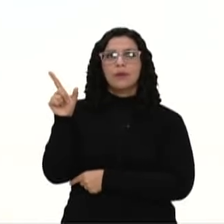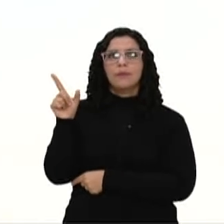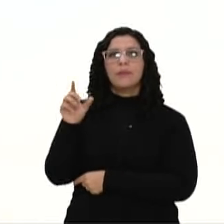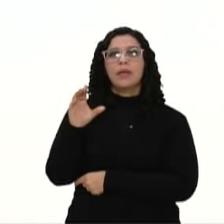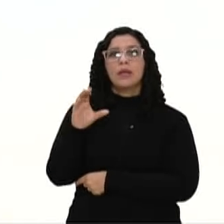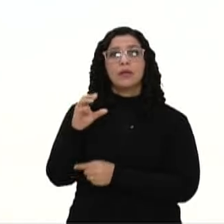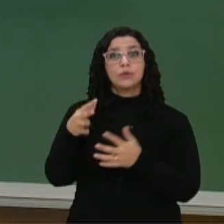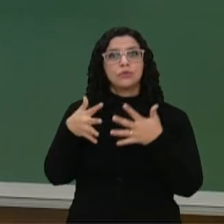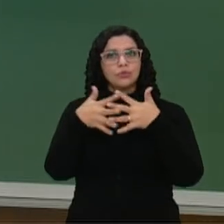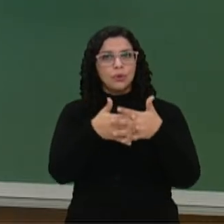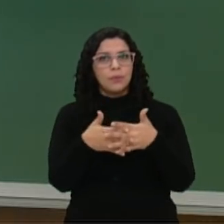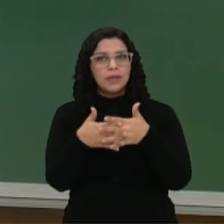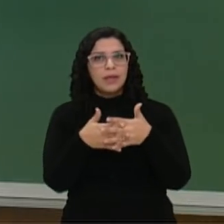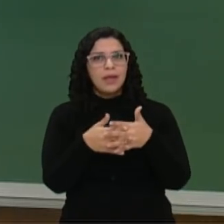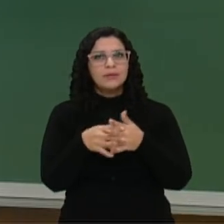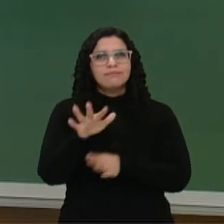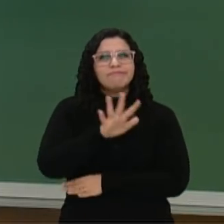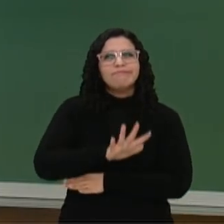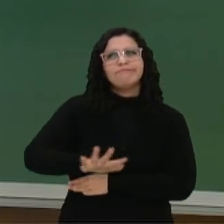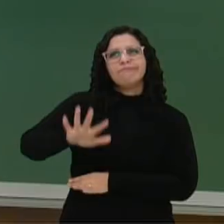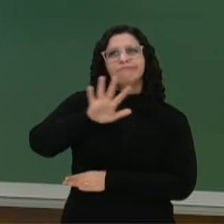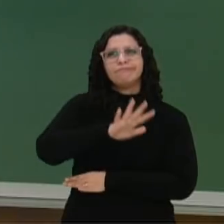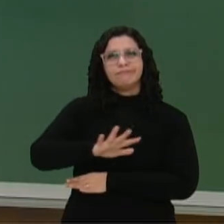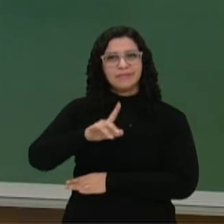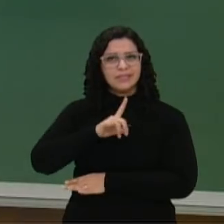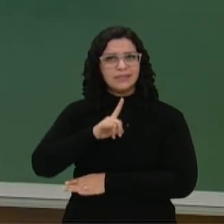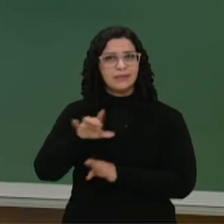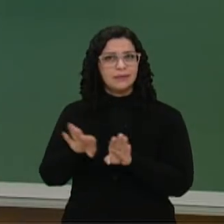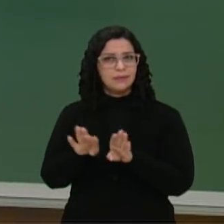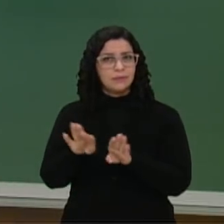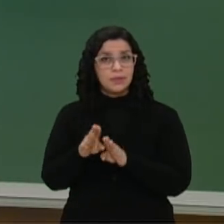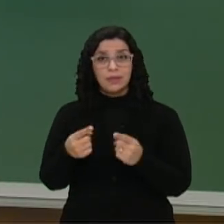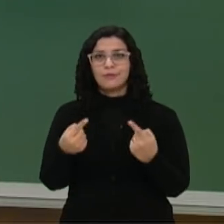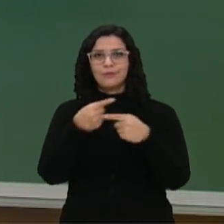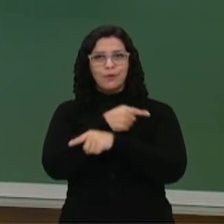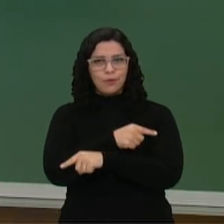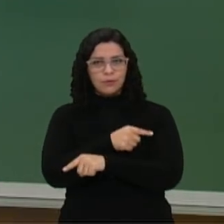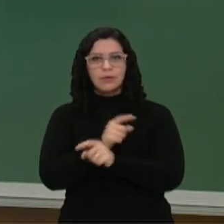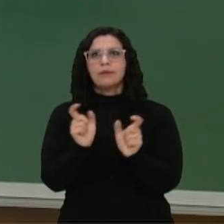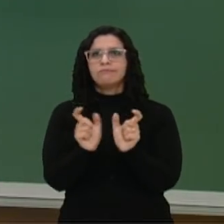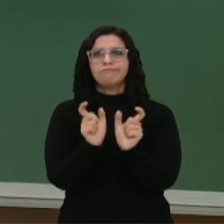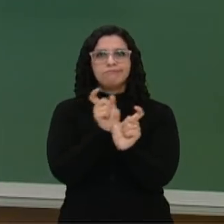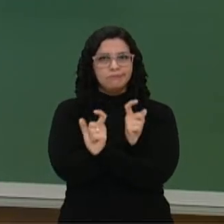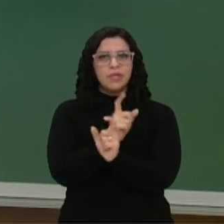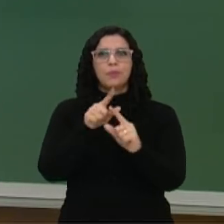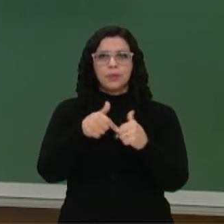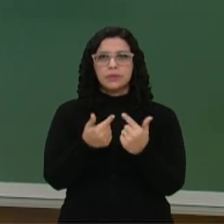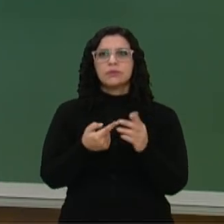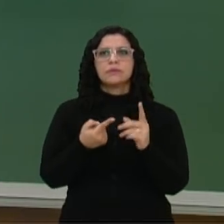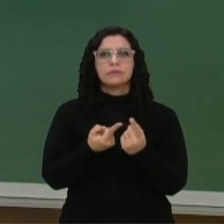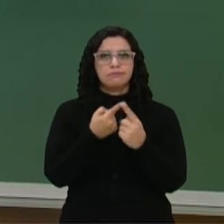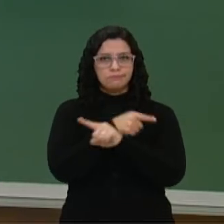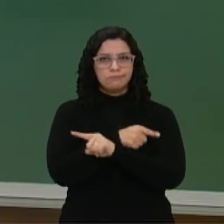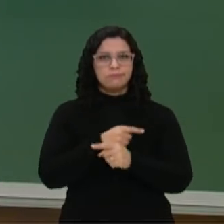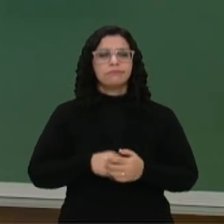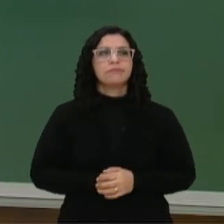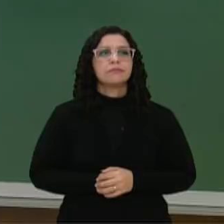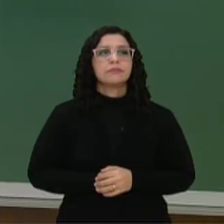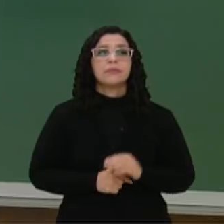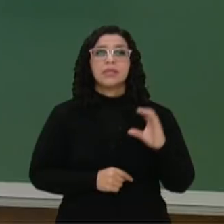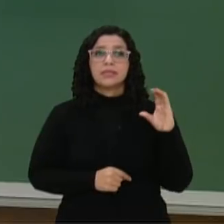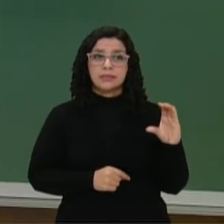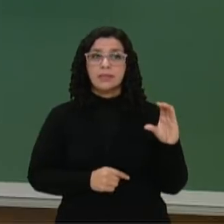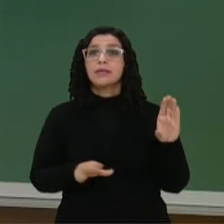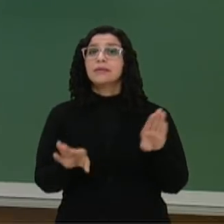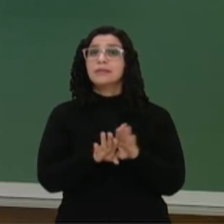palavra complexo e a palavra superficialidade. Então há um contraste entre essas duas palavras, por isso uma antítese. Letra